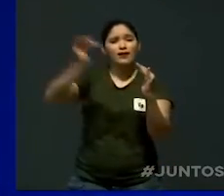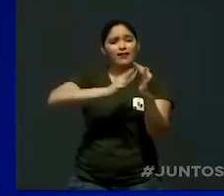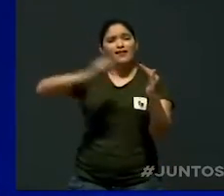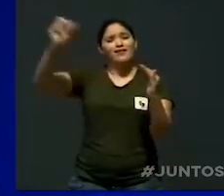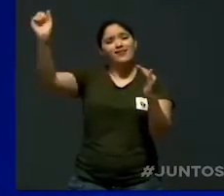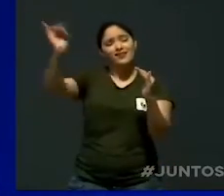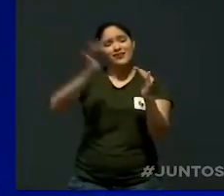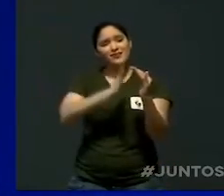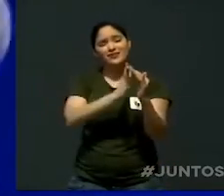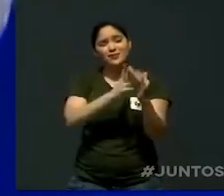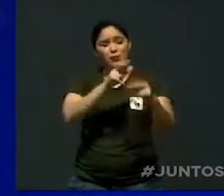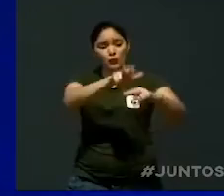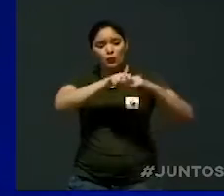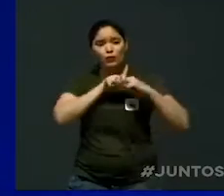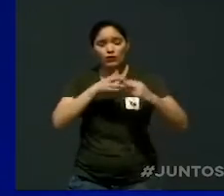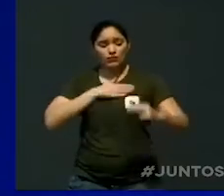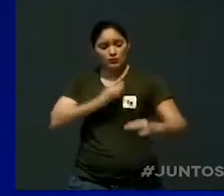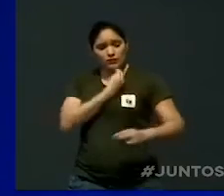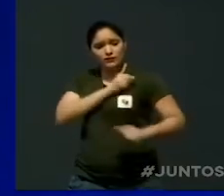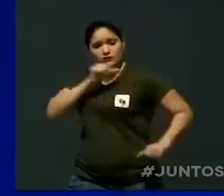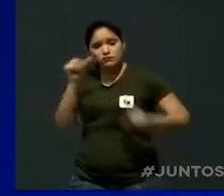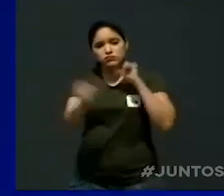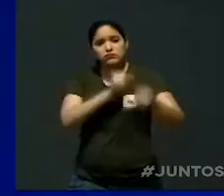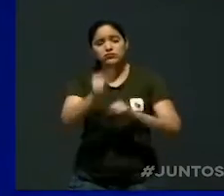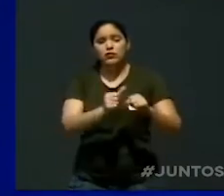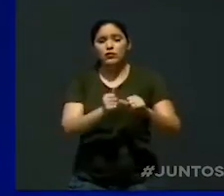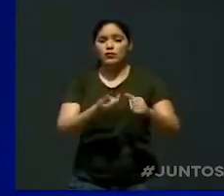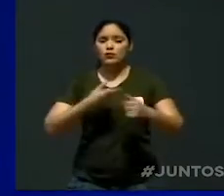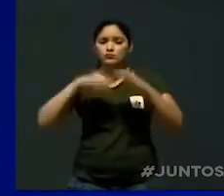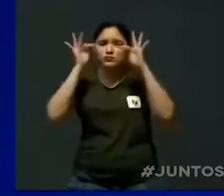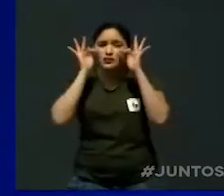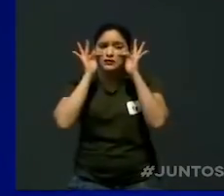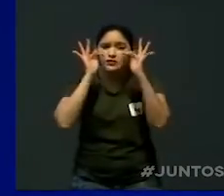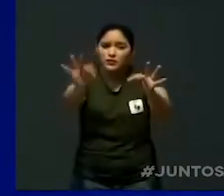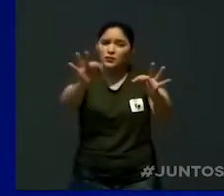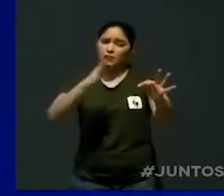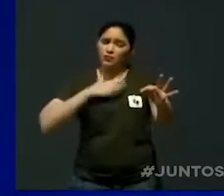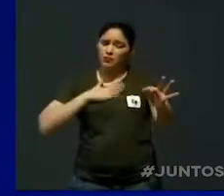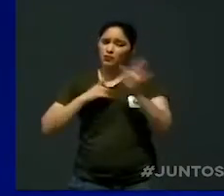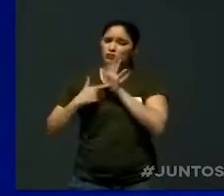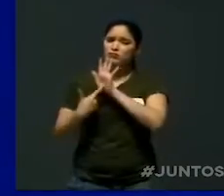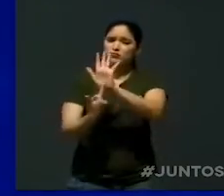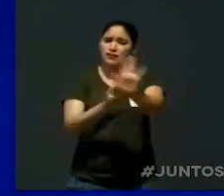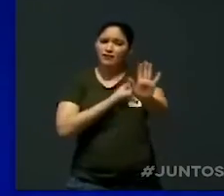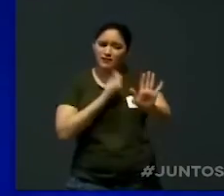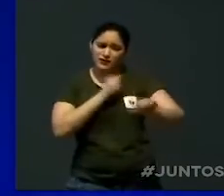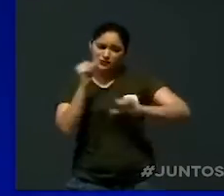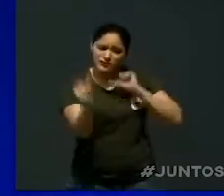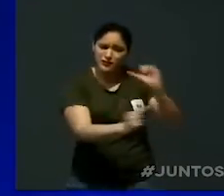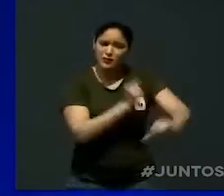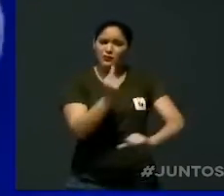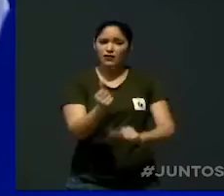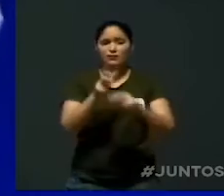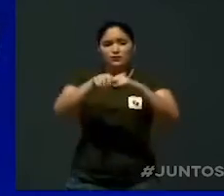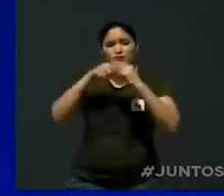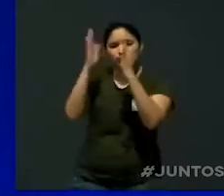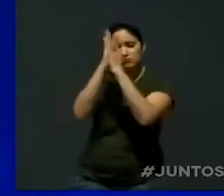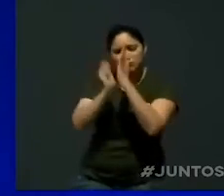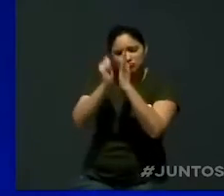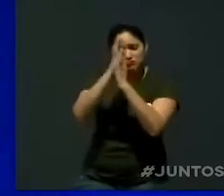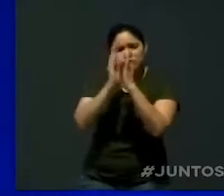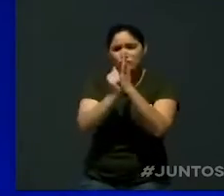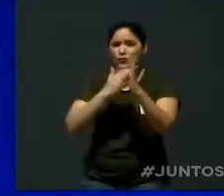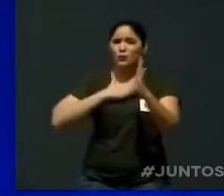através da minha transformação, através do meu testemunho diário, através das minhas orações, através de todas as